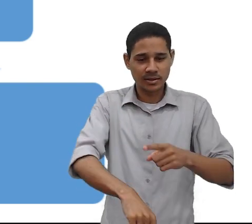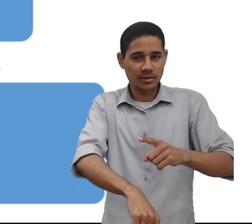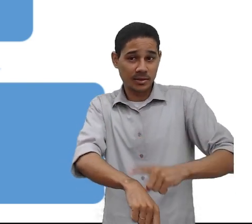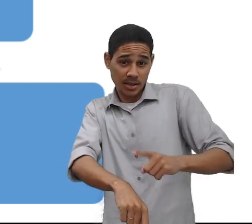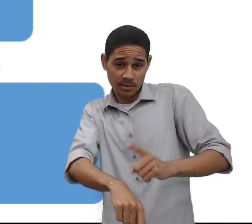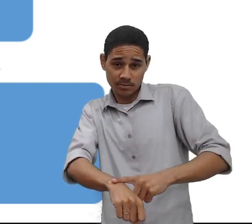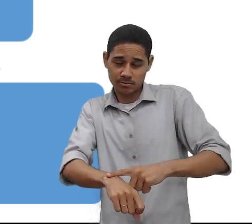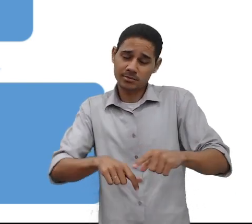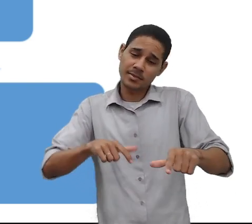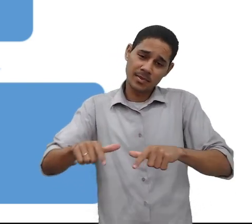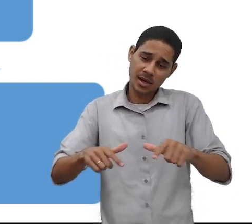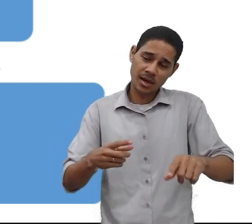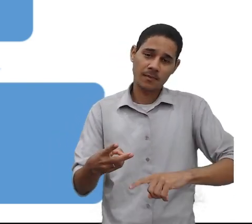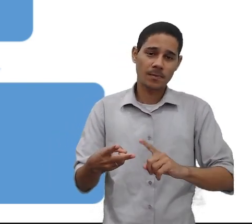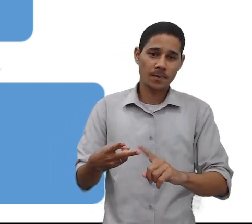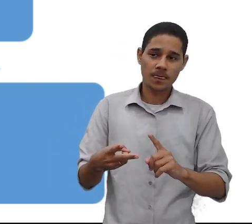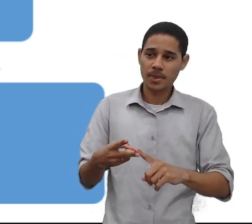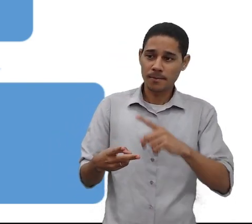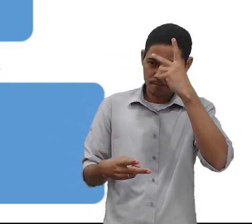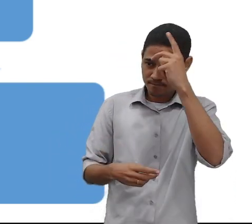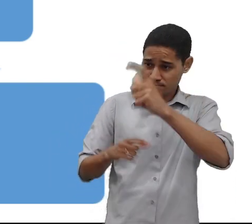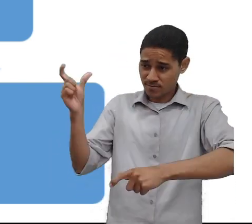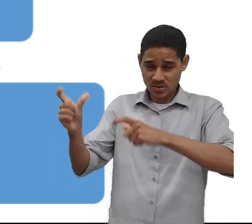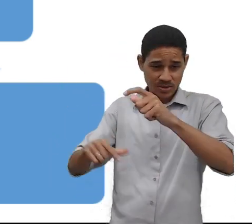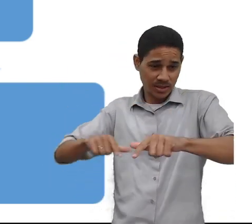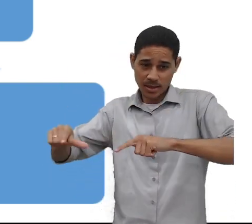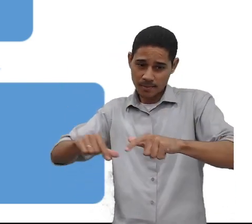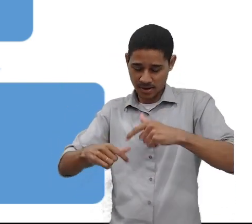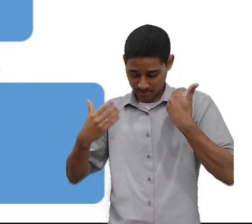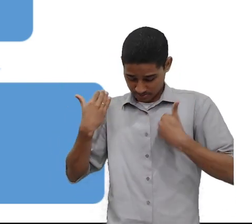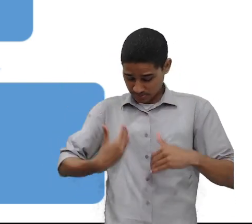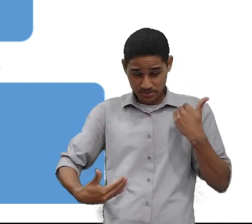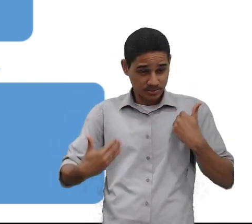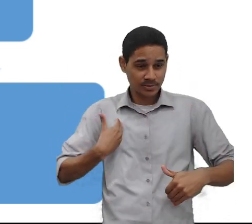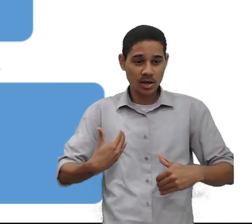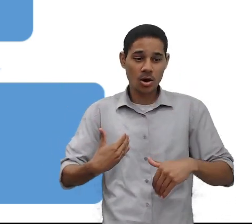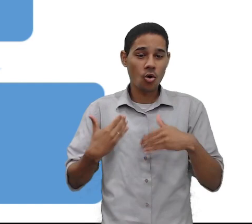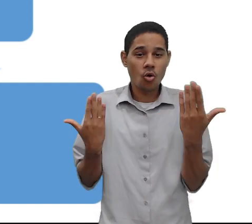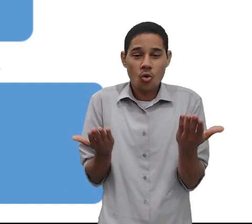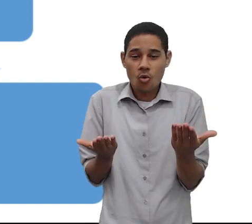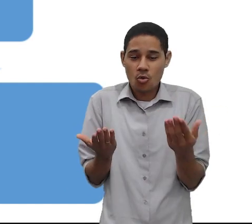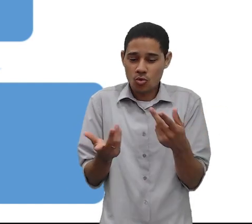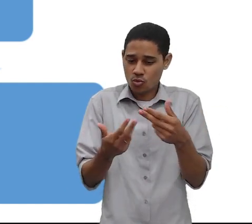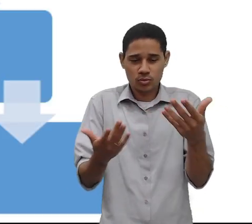útil, lesões nos trabalhadores ou danos materiais.